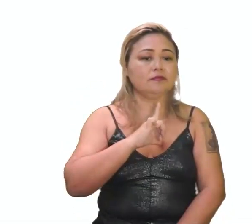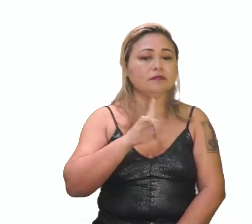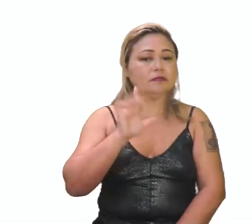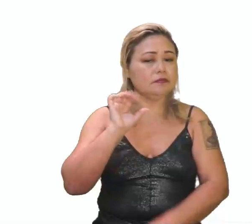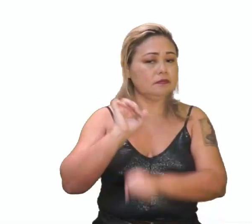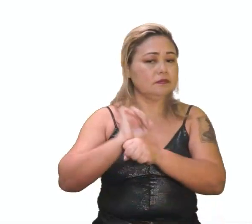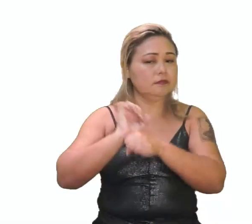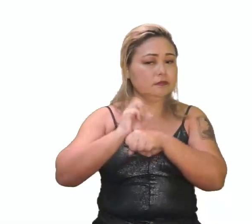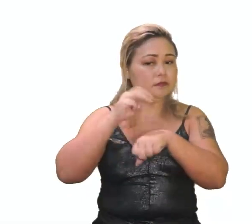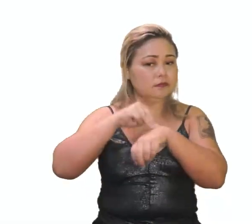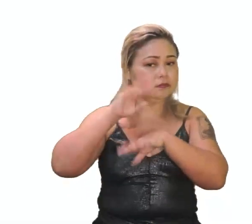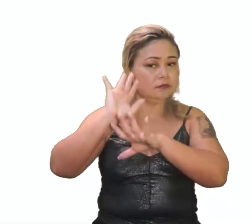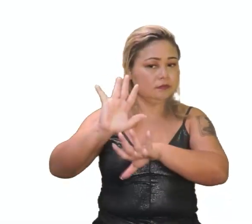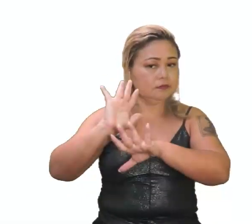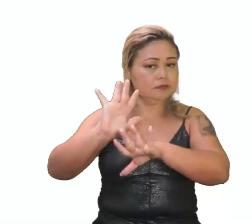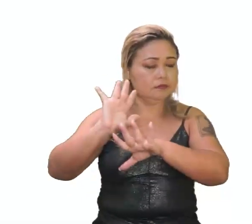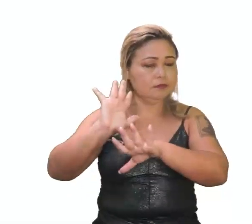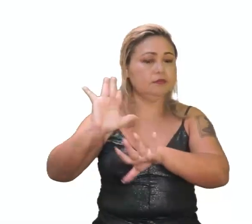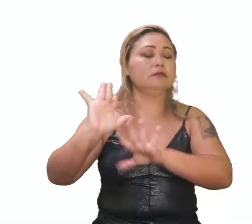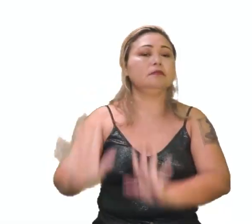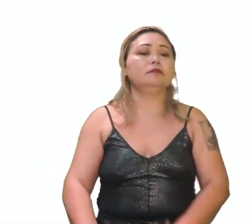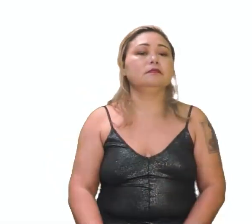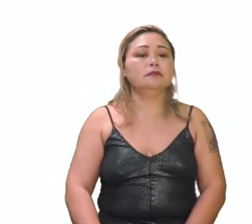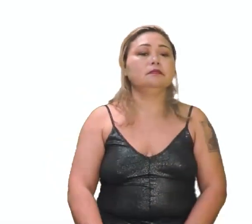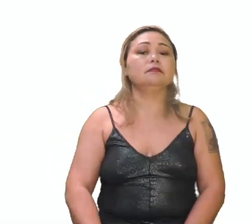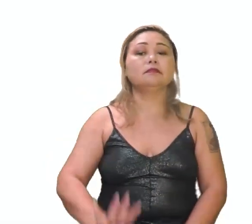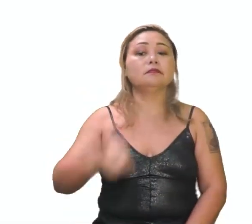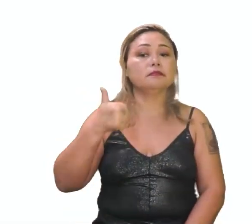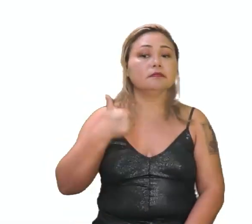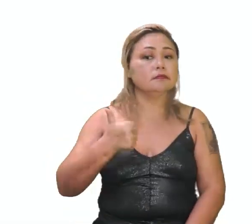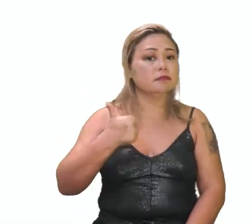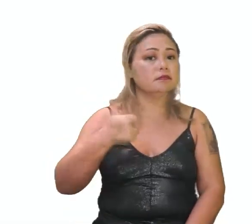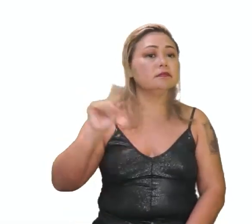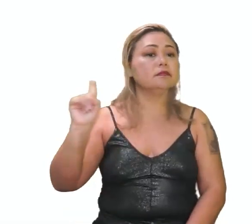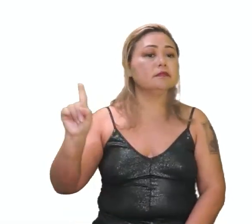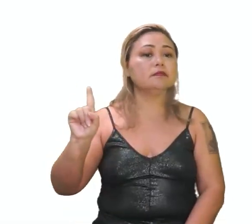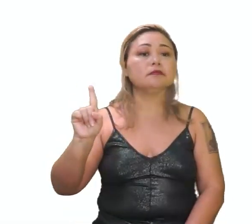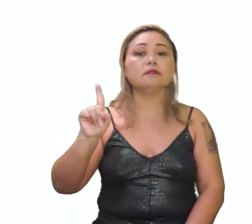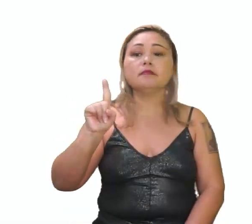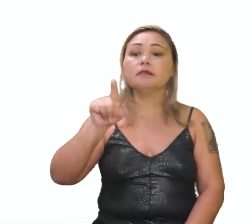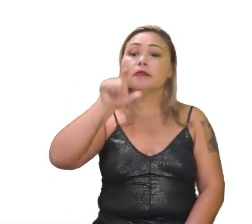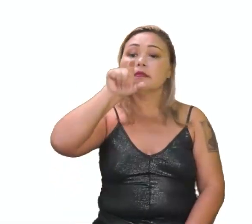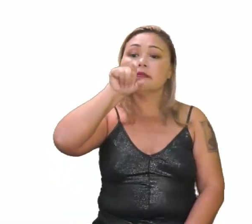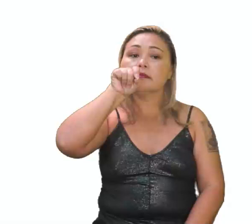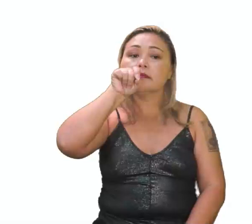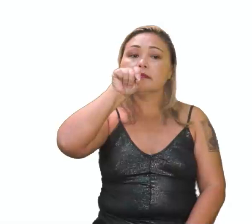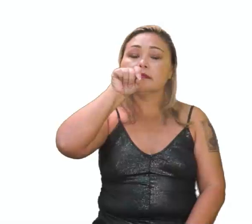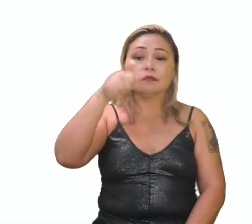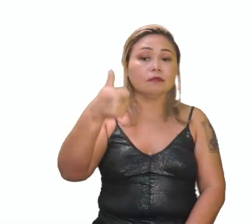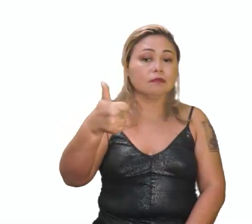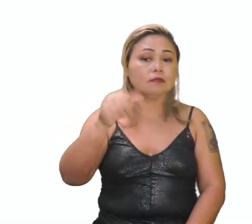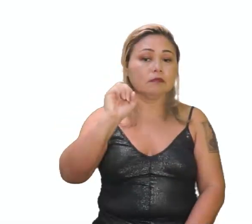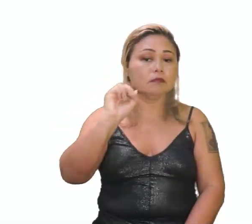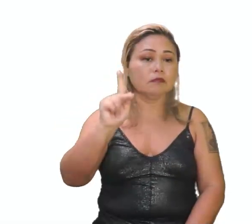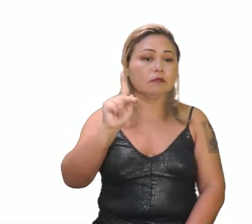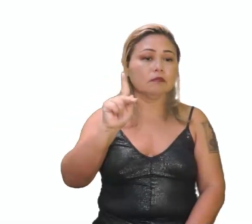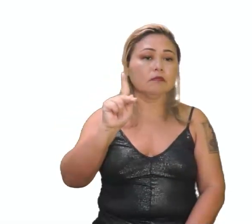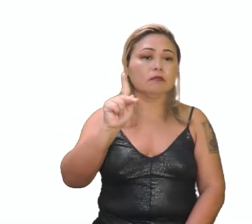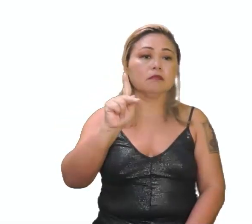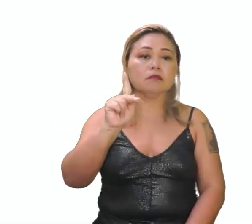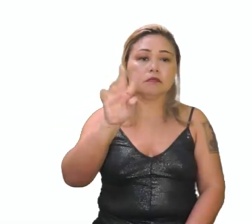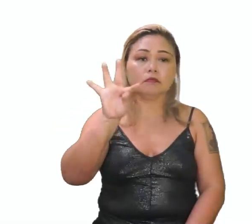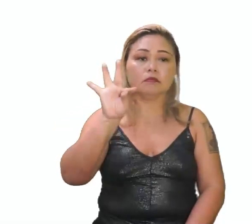Só um minuto para essa canetinha pegar. Aí. Nós temos aqui aves, ok? Que aves,